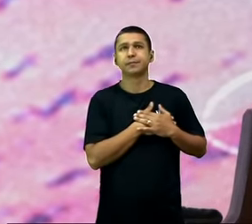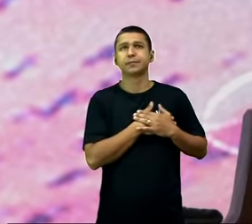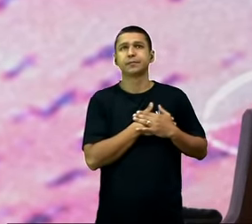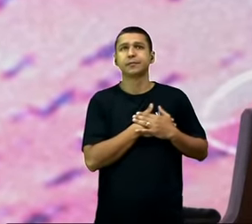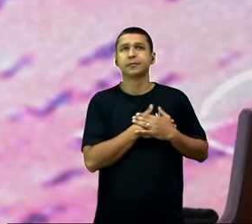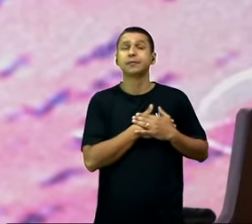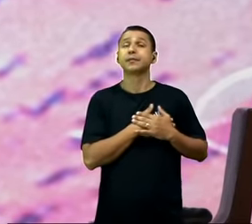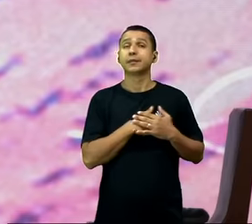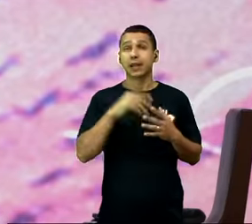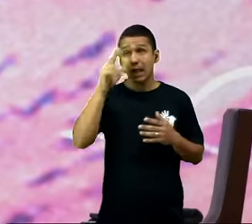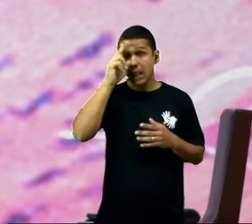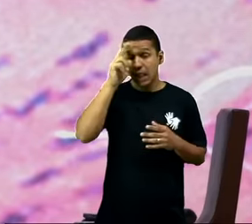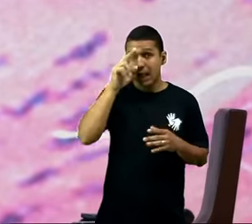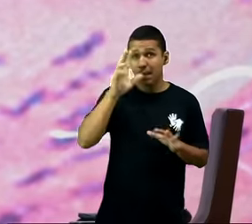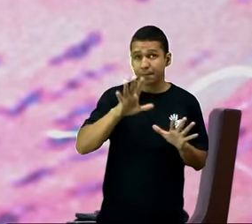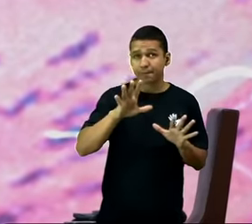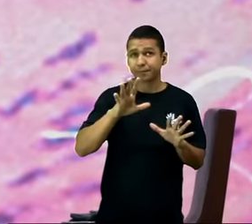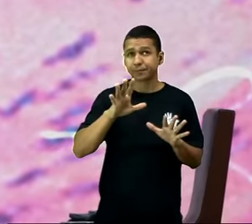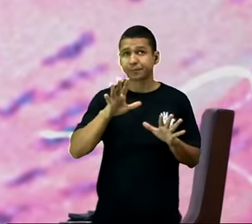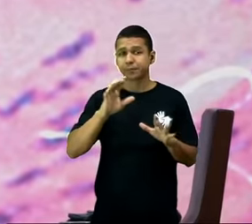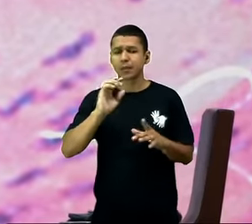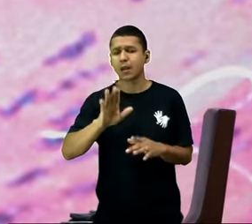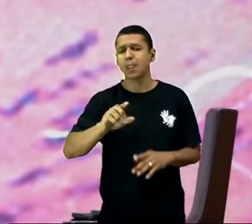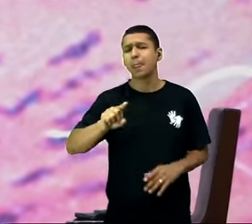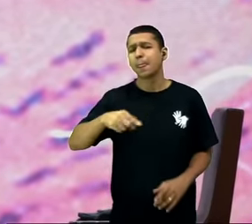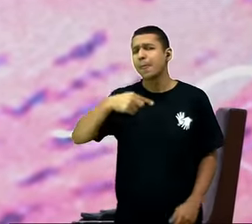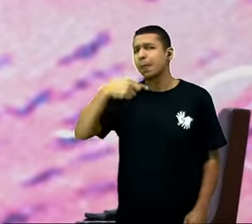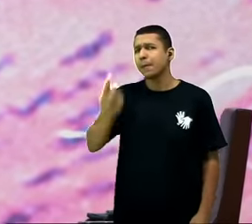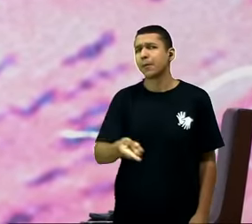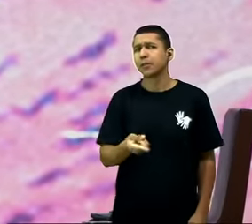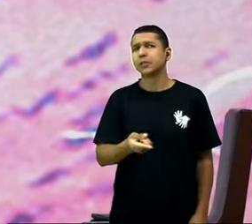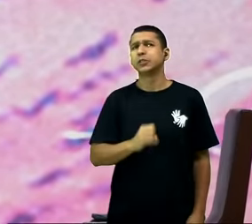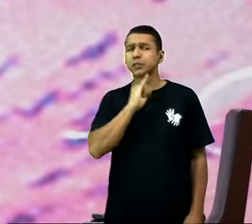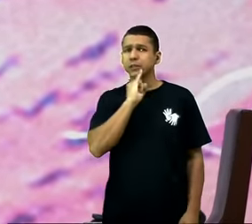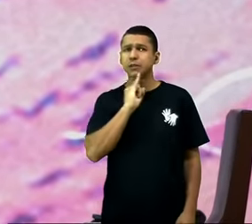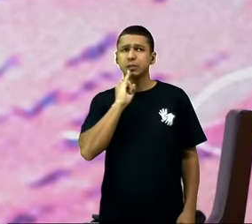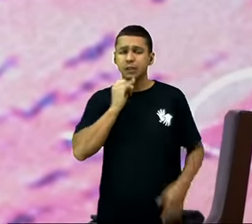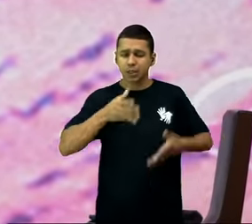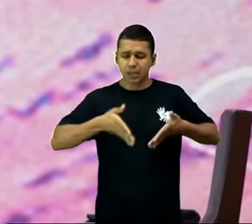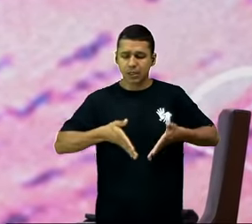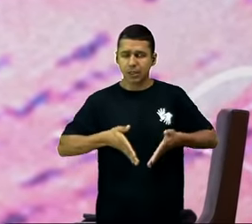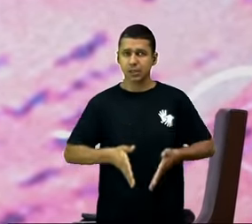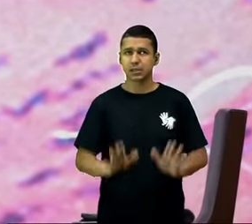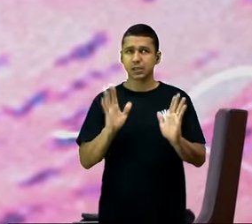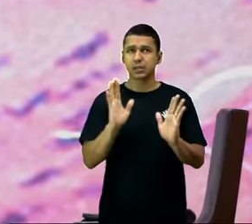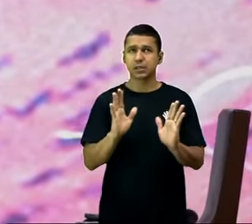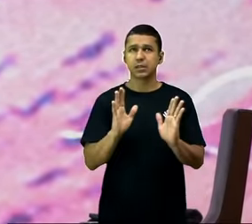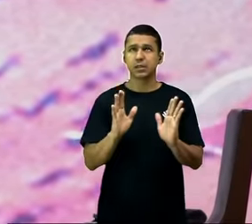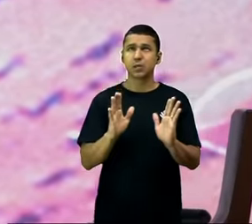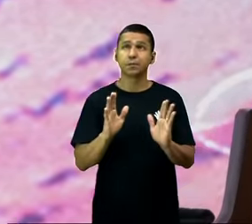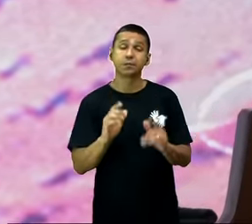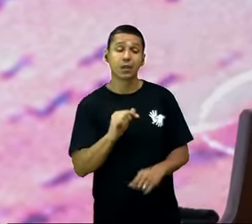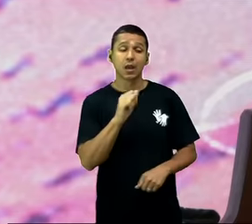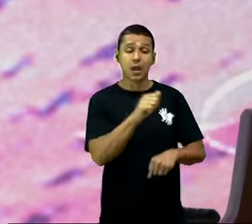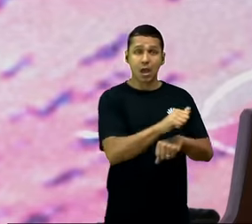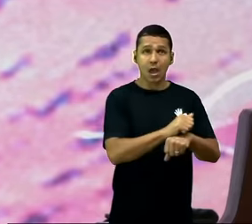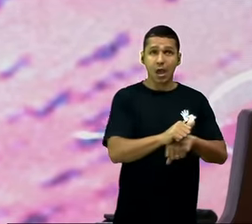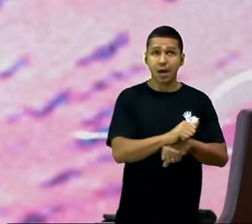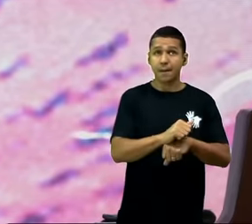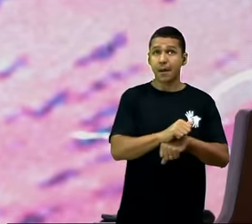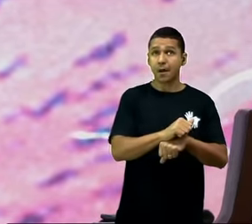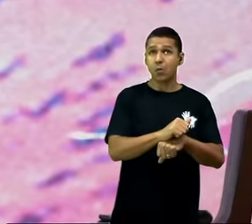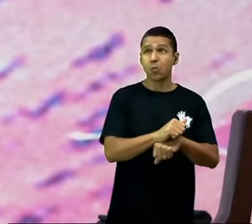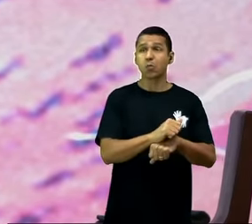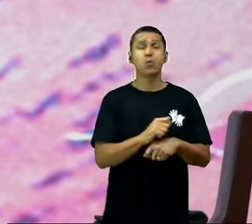Lembra que eu disse a vocês que depois que Isaac nasceu, tinha algo que Abraão nunca mais tinha feito e que Isaac nunca tinha